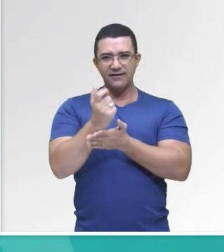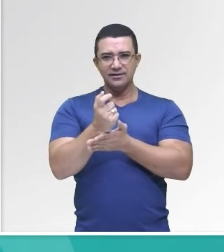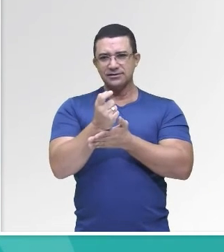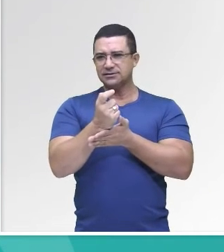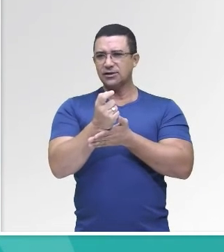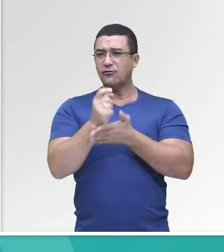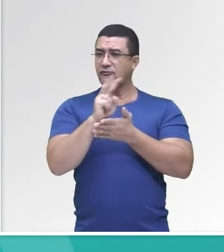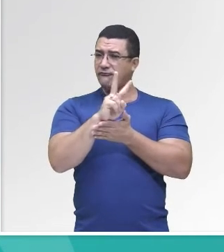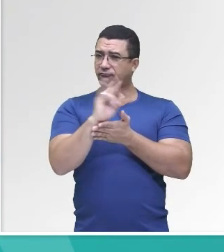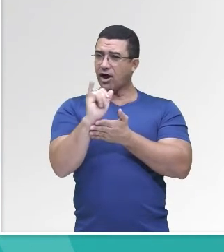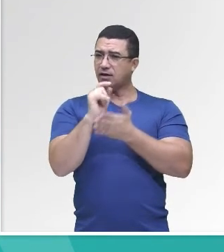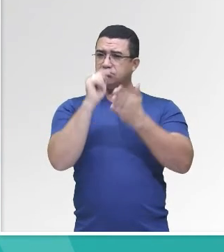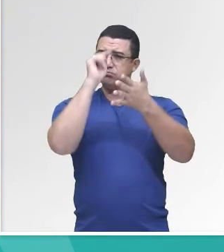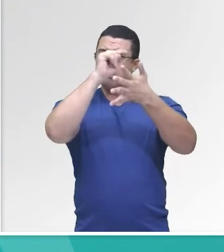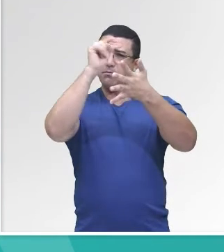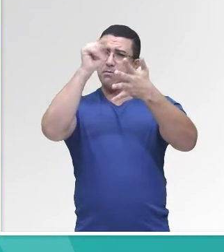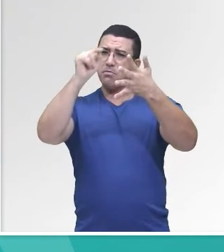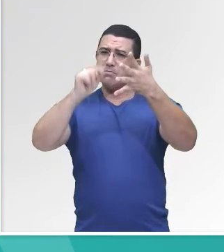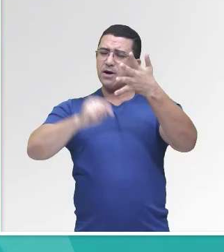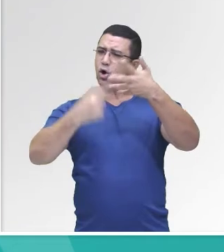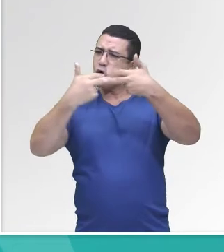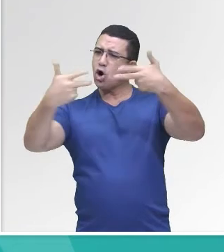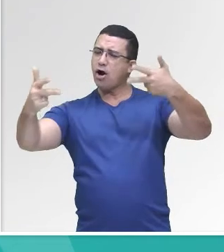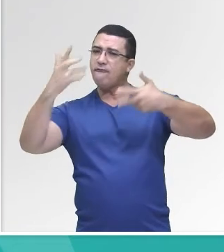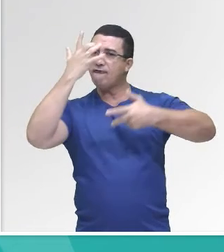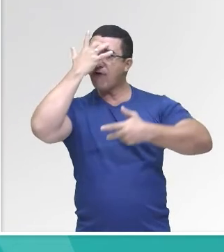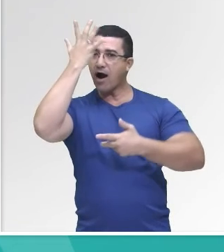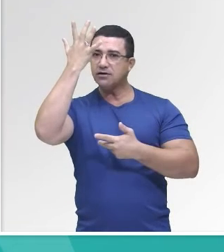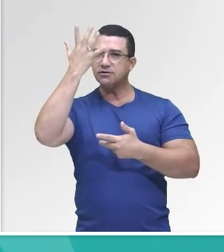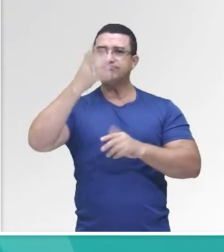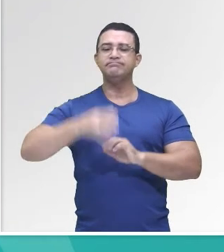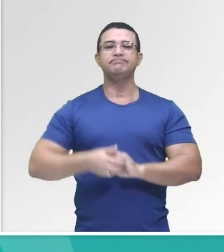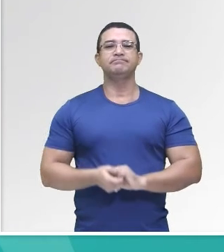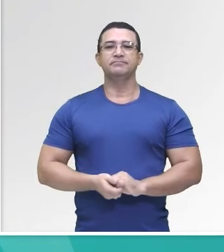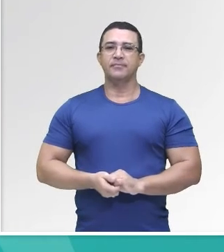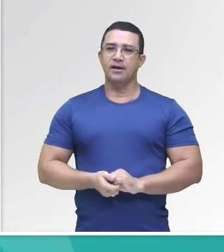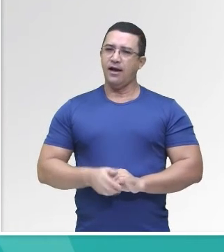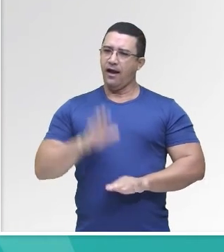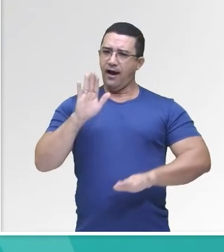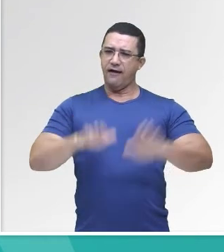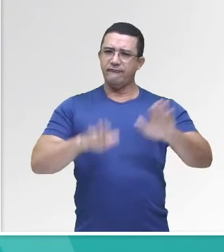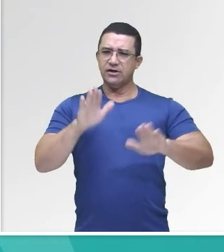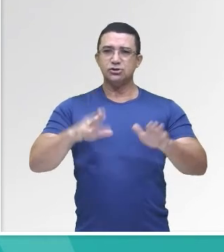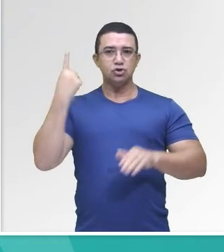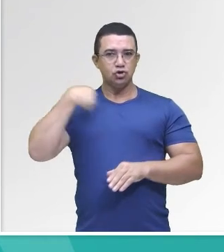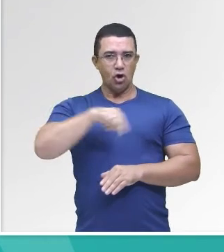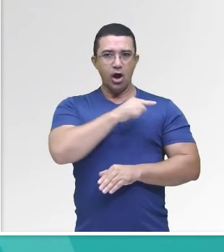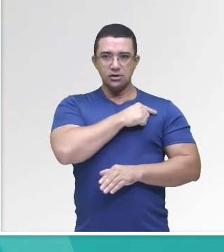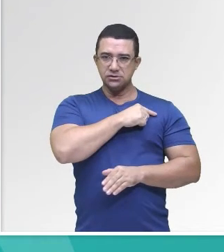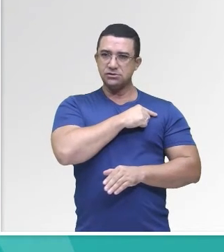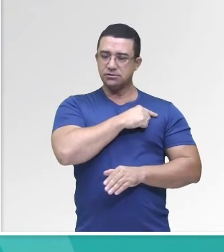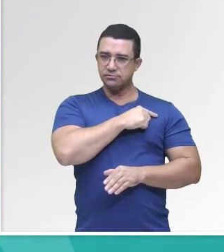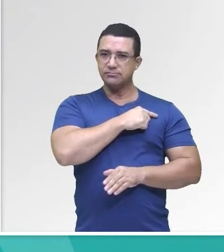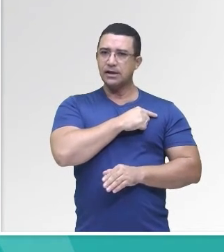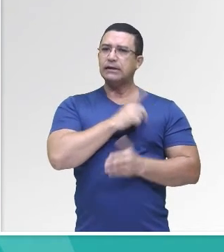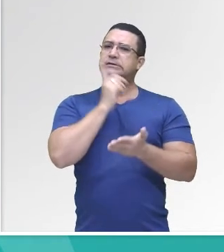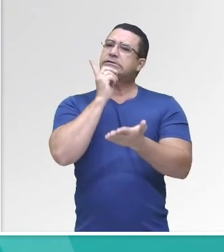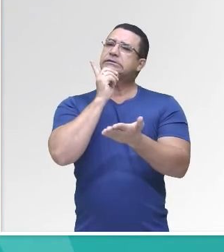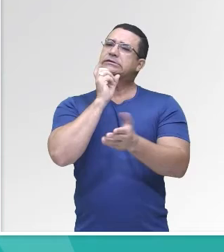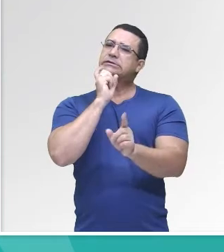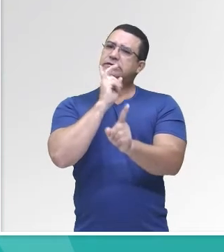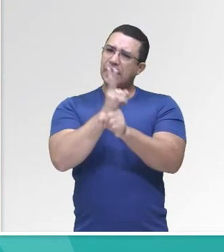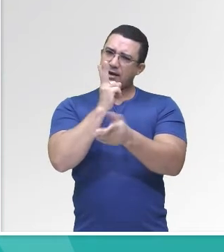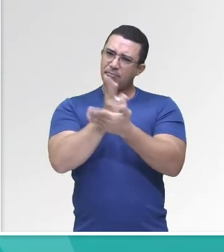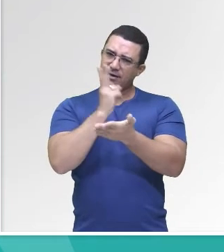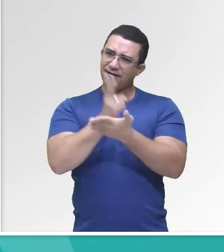que muitos passam. Olha só, muitos de nosotros aguardamos las liquidaciones de final